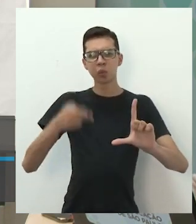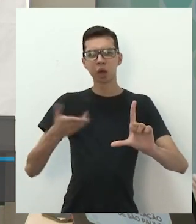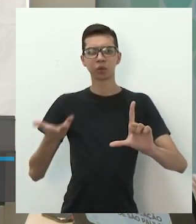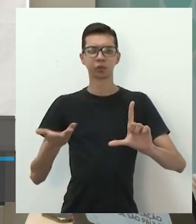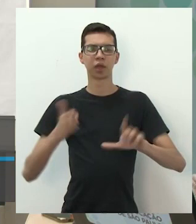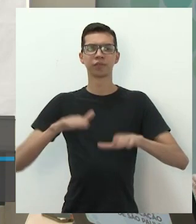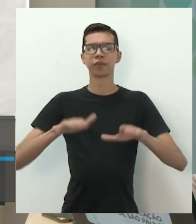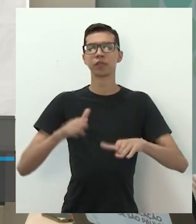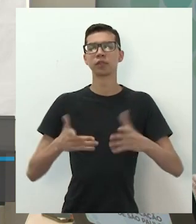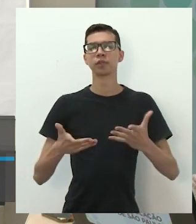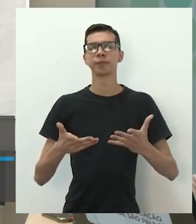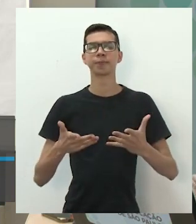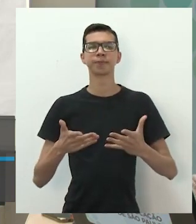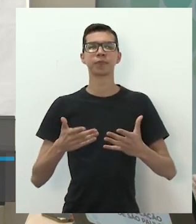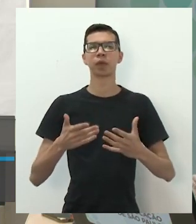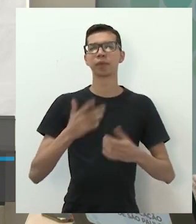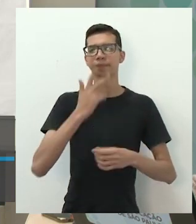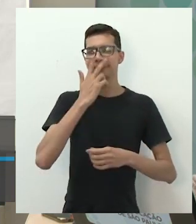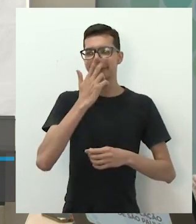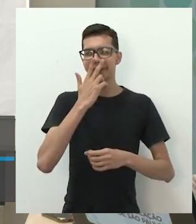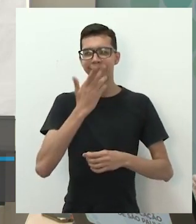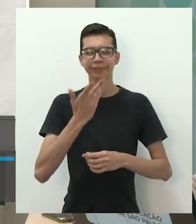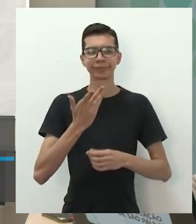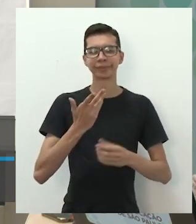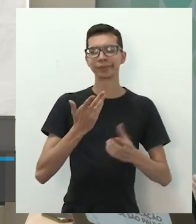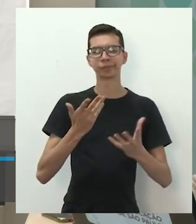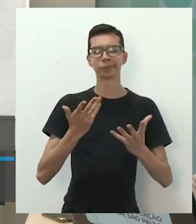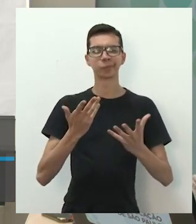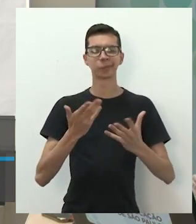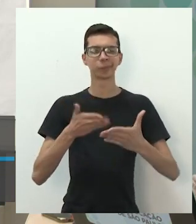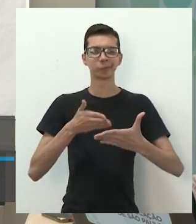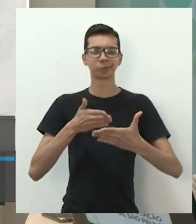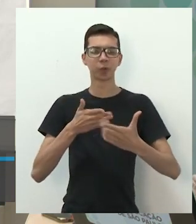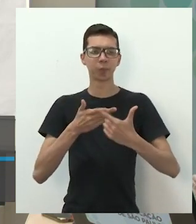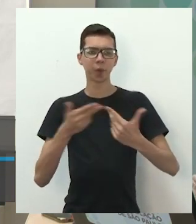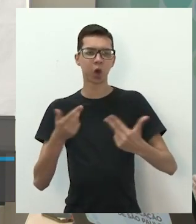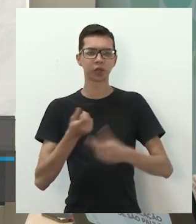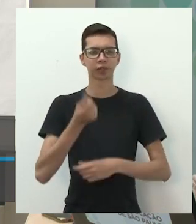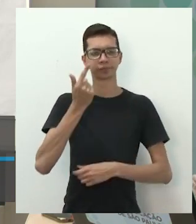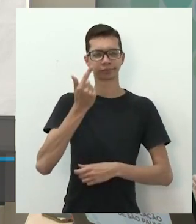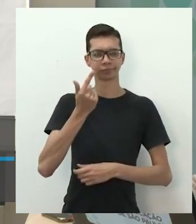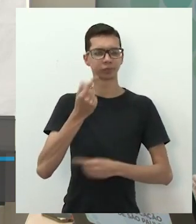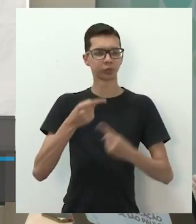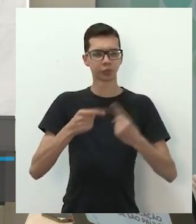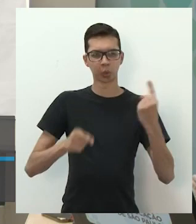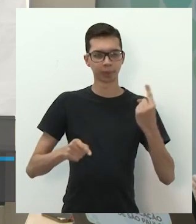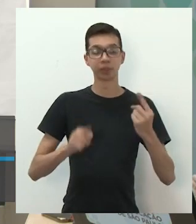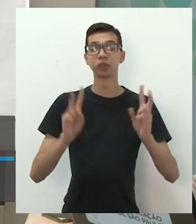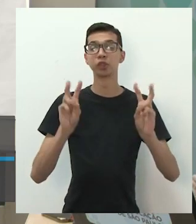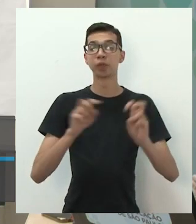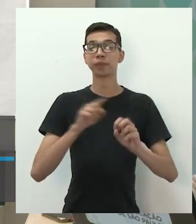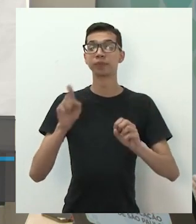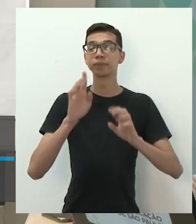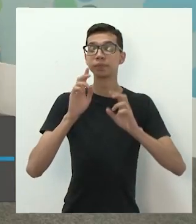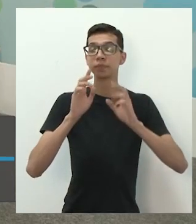uma distorção ou deixar uma coisa meio truncada, né, em relação ao desenho que você está assistindo ali, tá